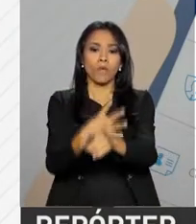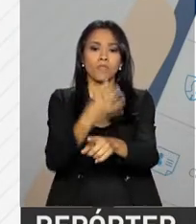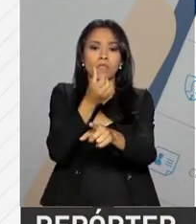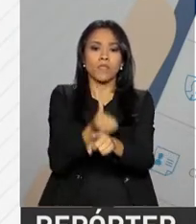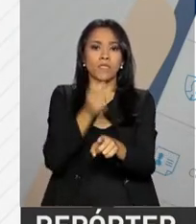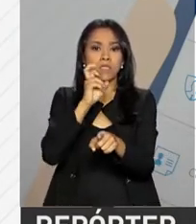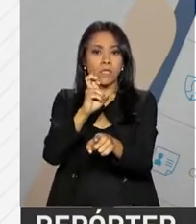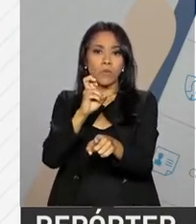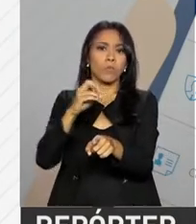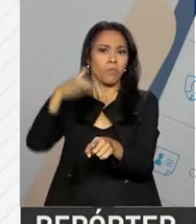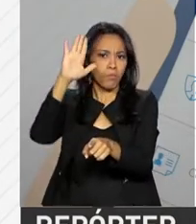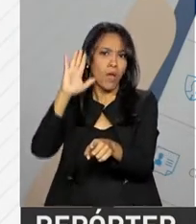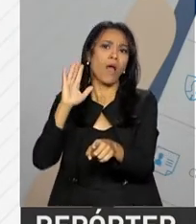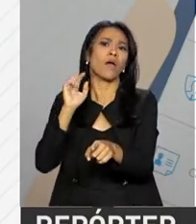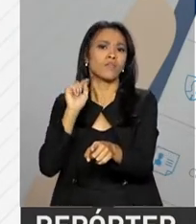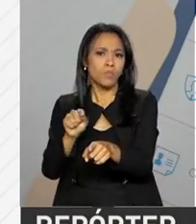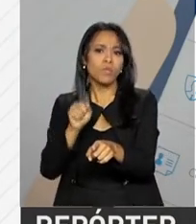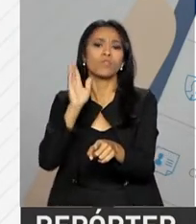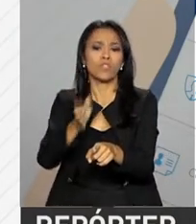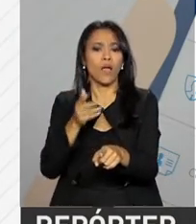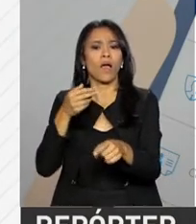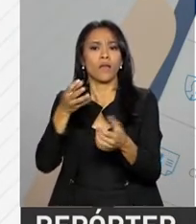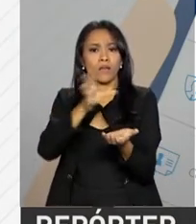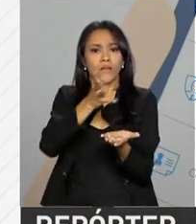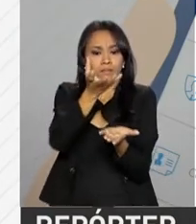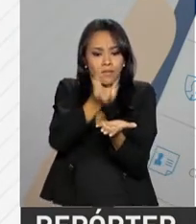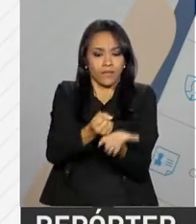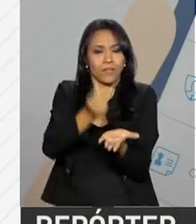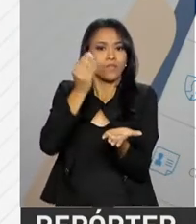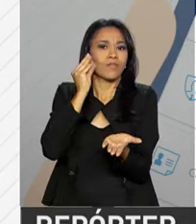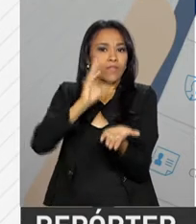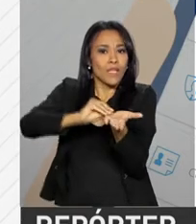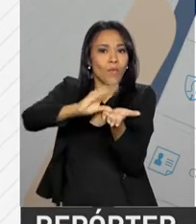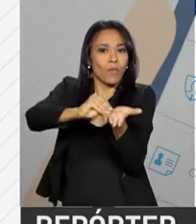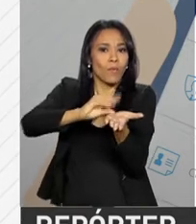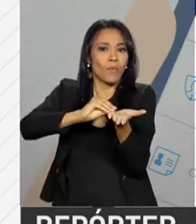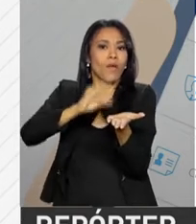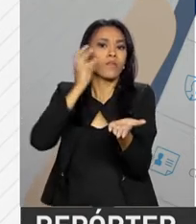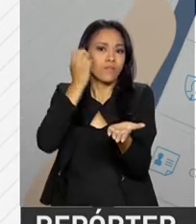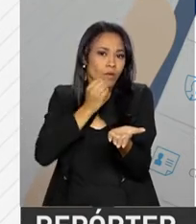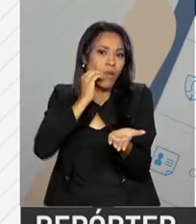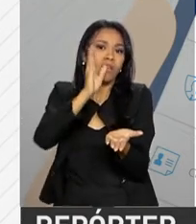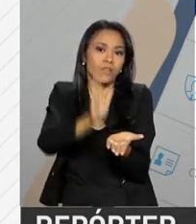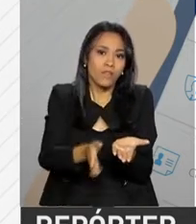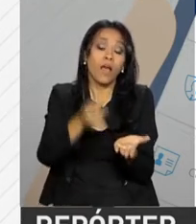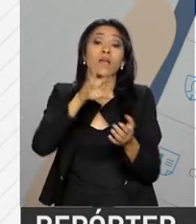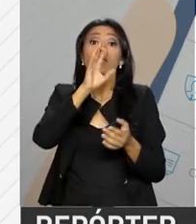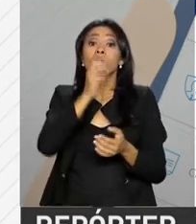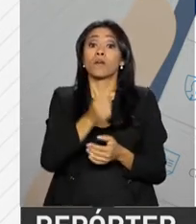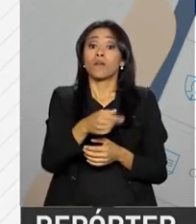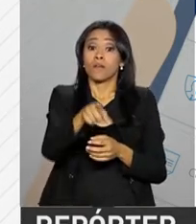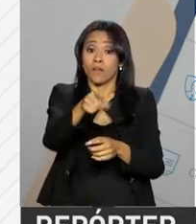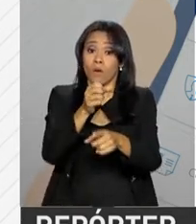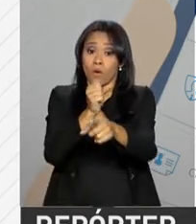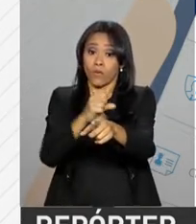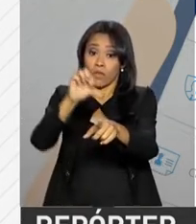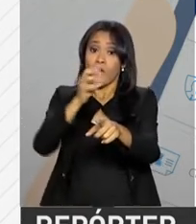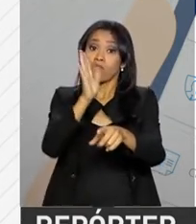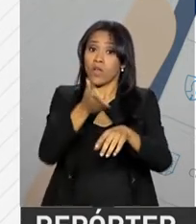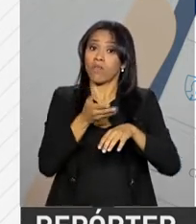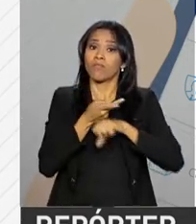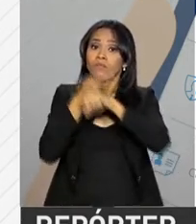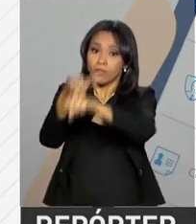mil cidadãos já instalaram o Cine Fácil. Quase 90 mil trabalhadores já foram encaminhados a entrevistas de emprego com a